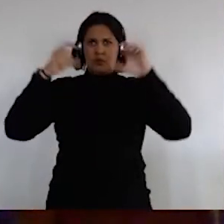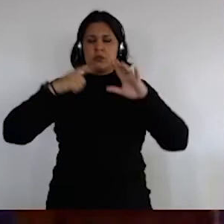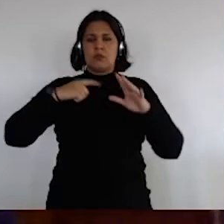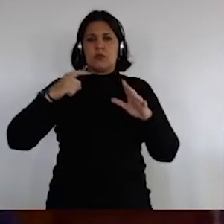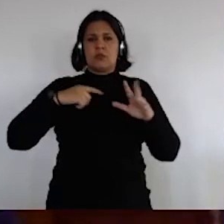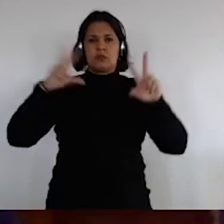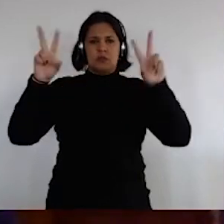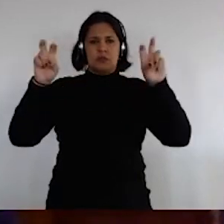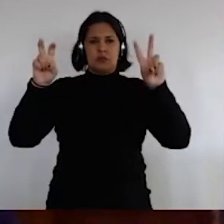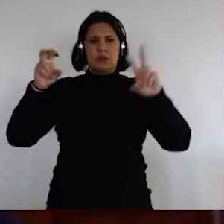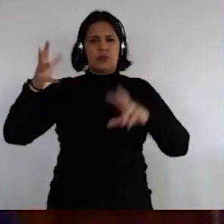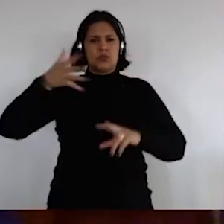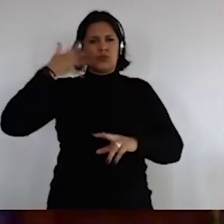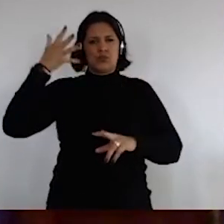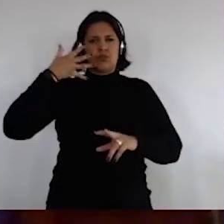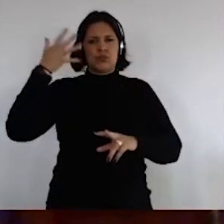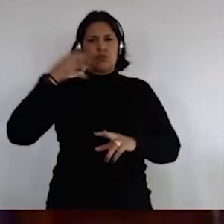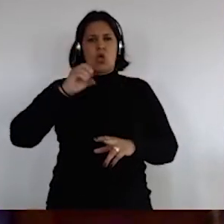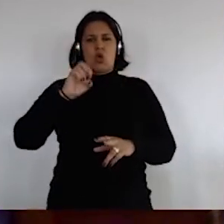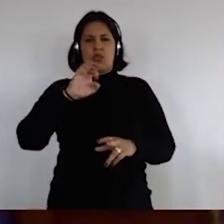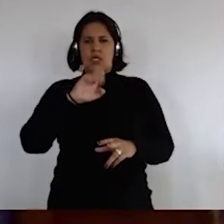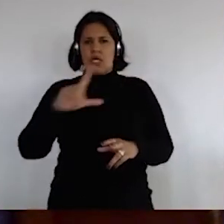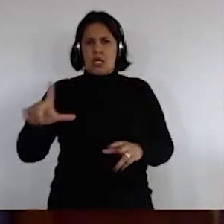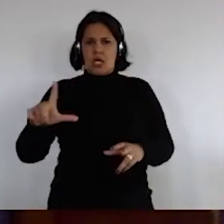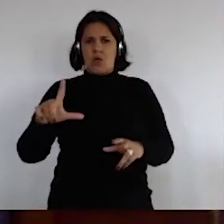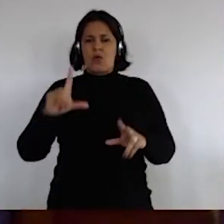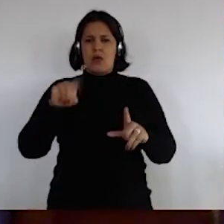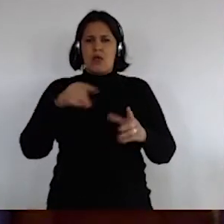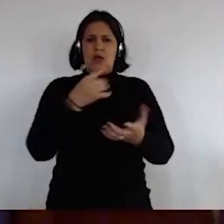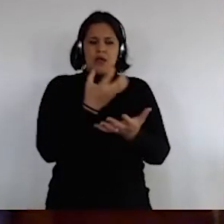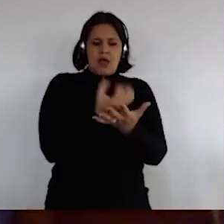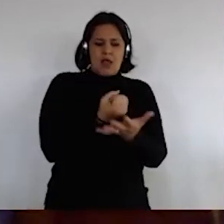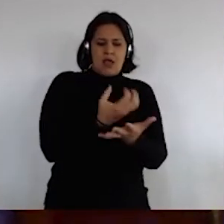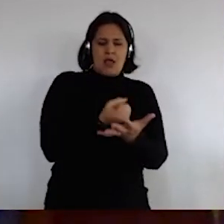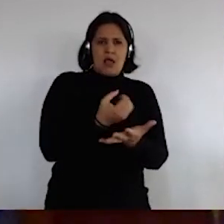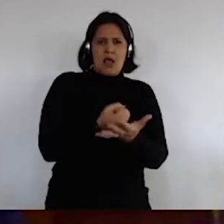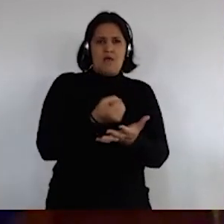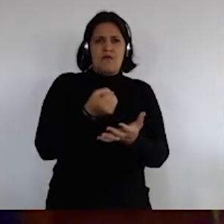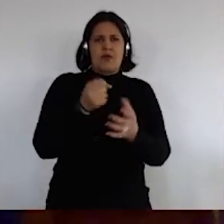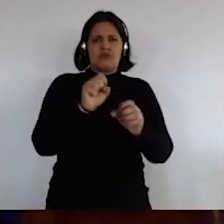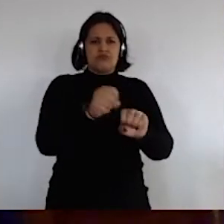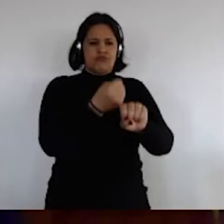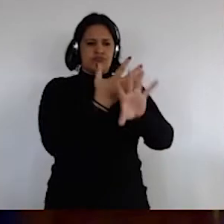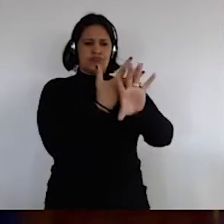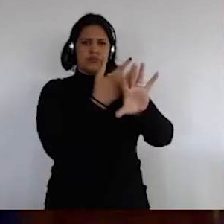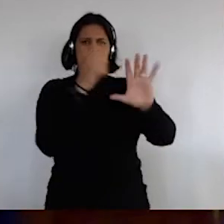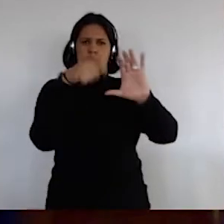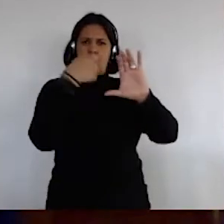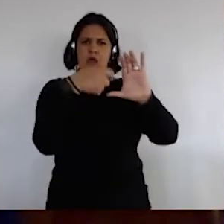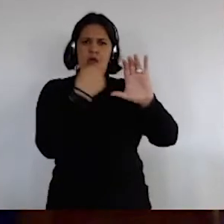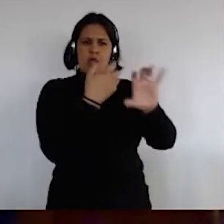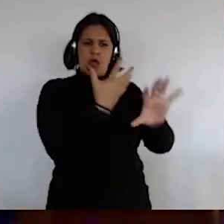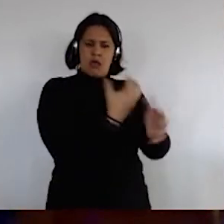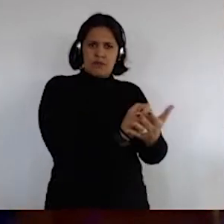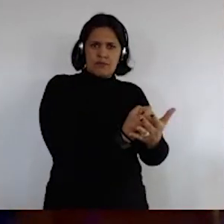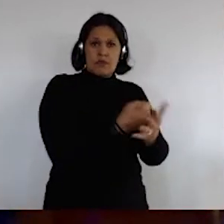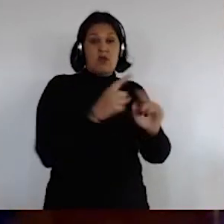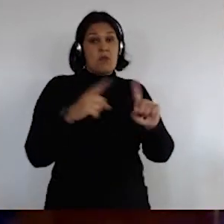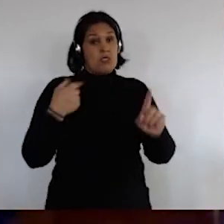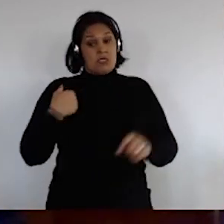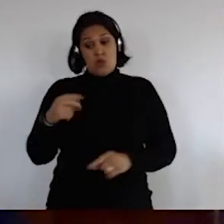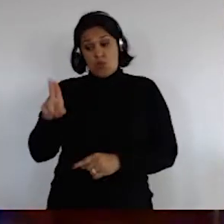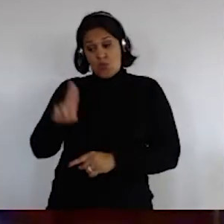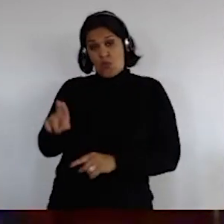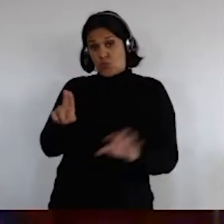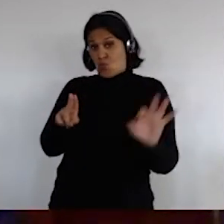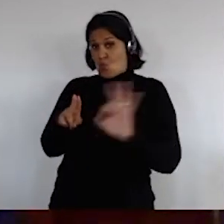para julgamentos virtuais, gravada por áudio e vídeo, mas eu não uso porque não entendo e não